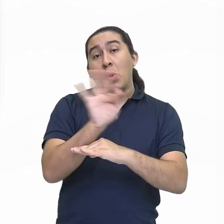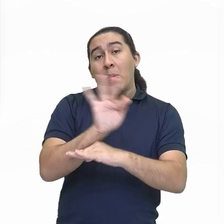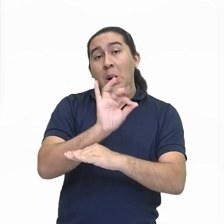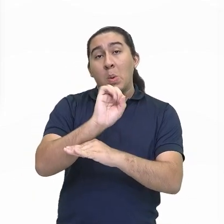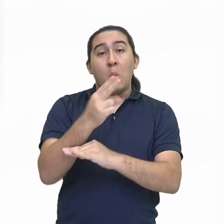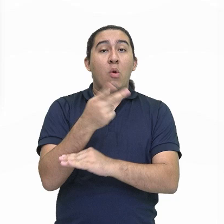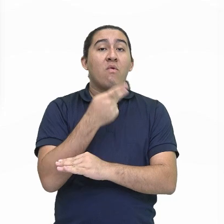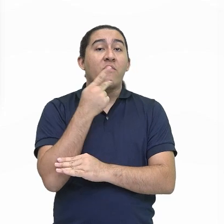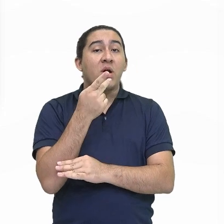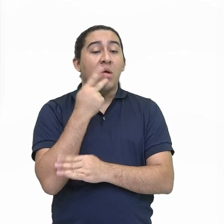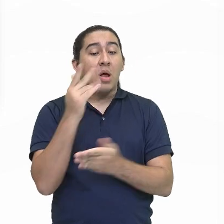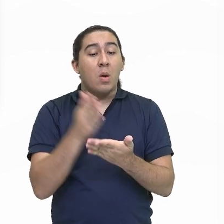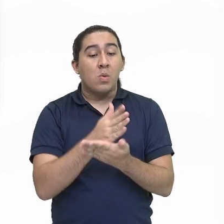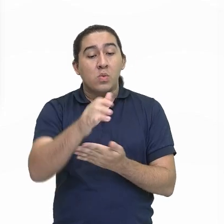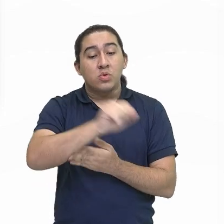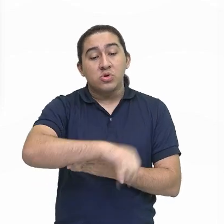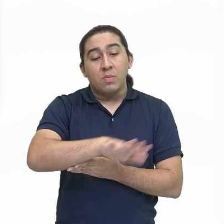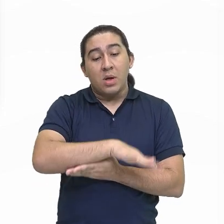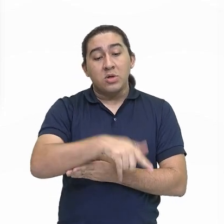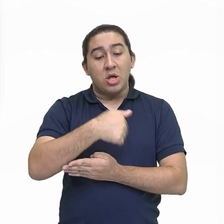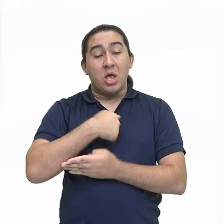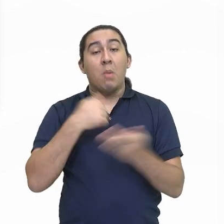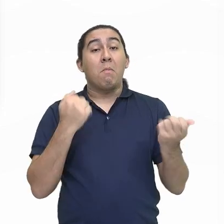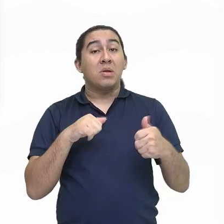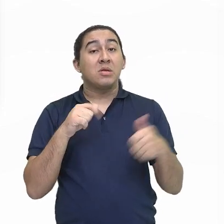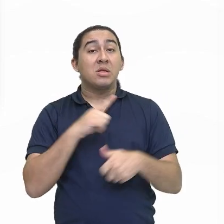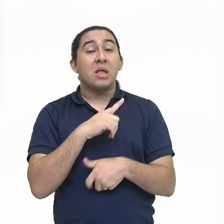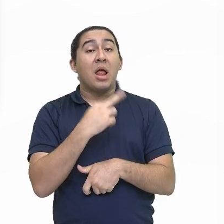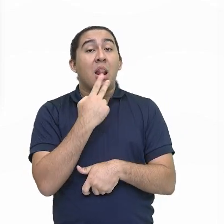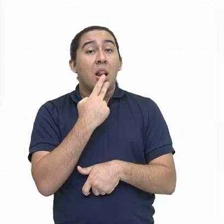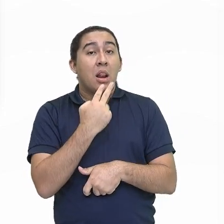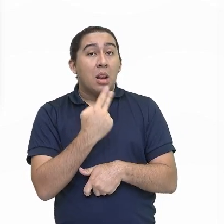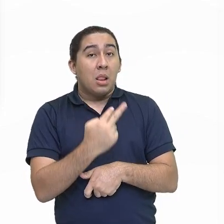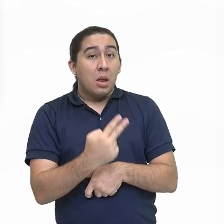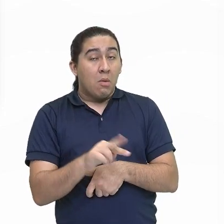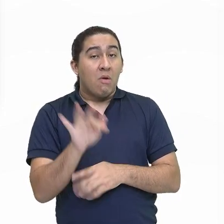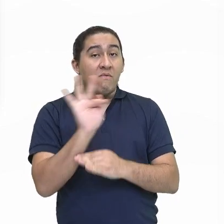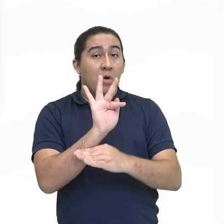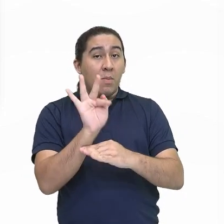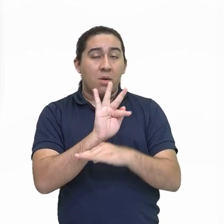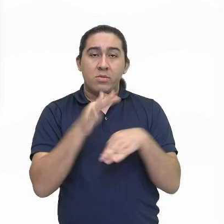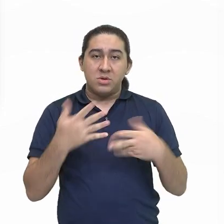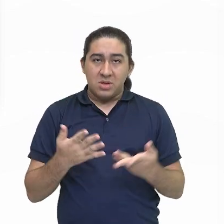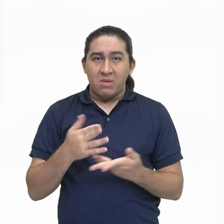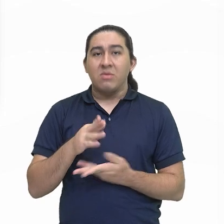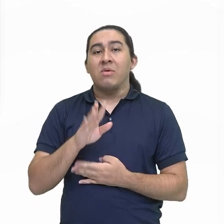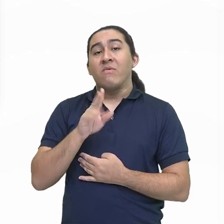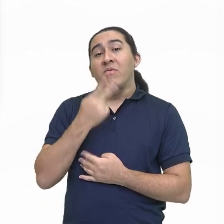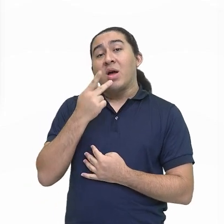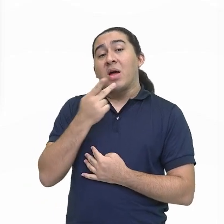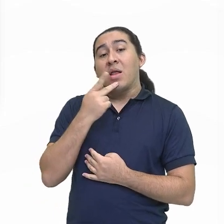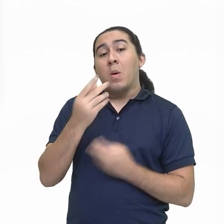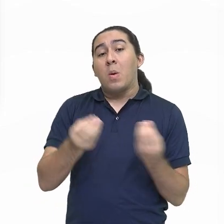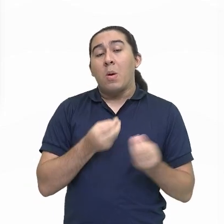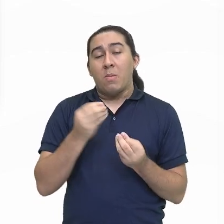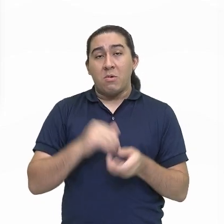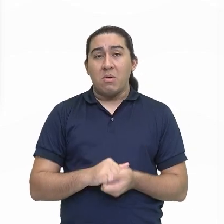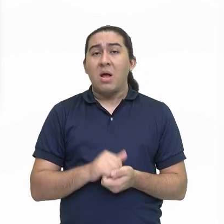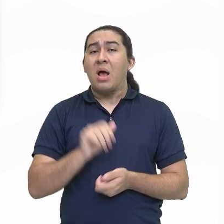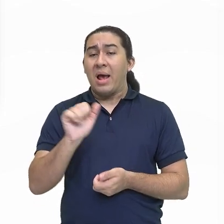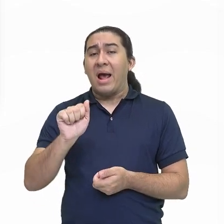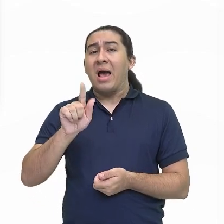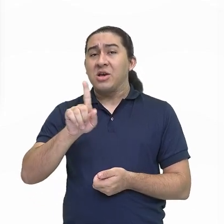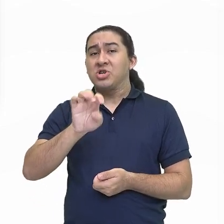lugar que pede para eu inserir a linguagem culta, então vou falar, a gente vai